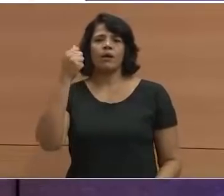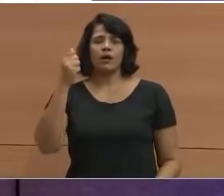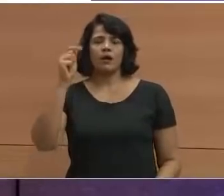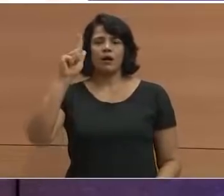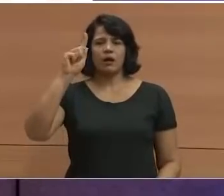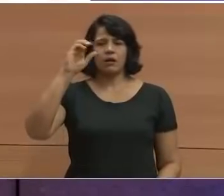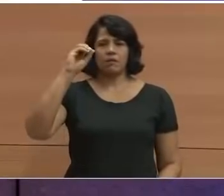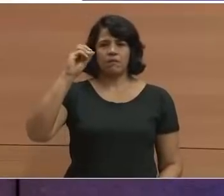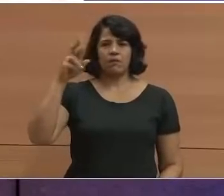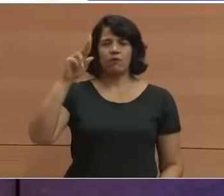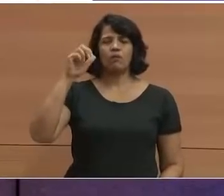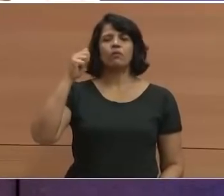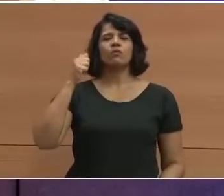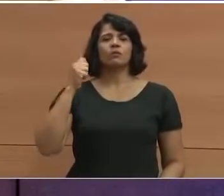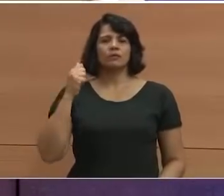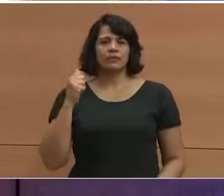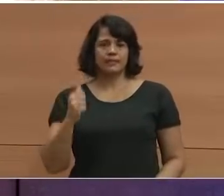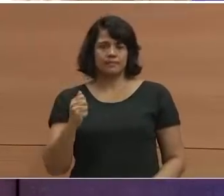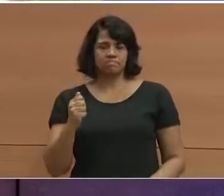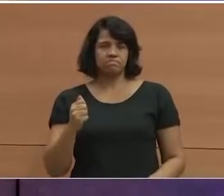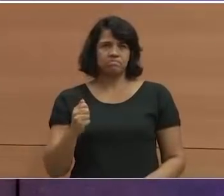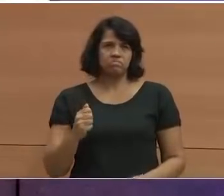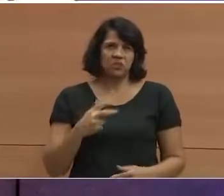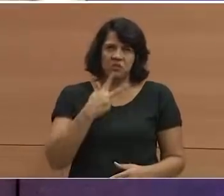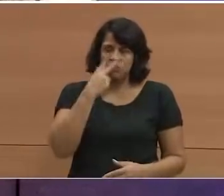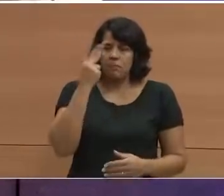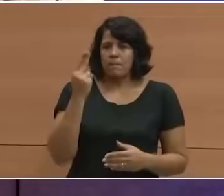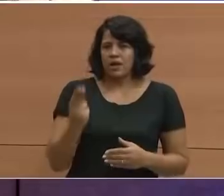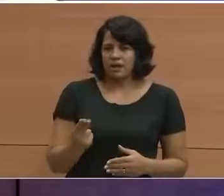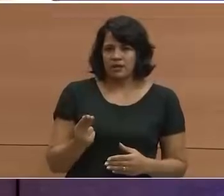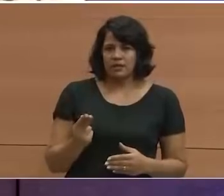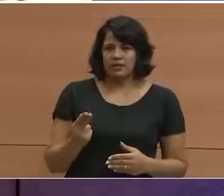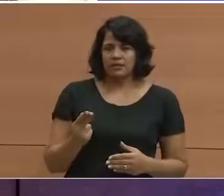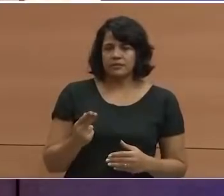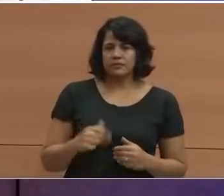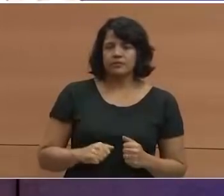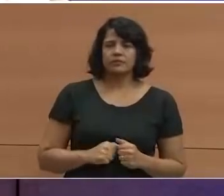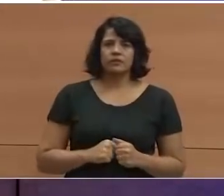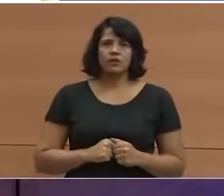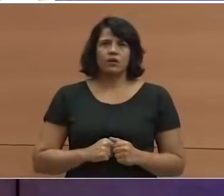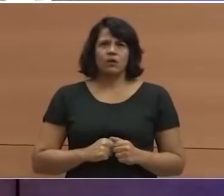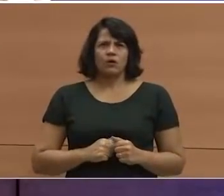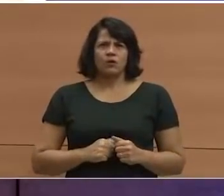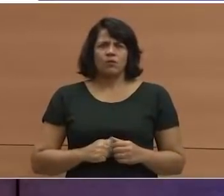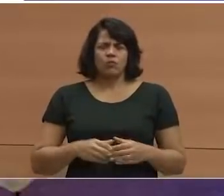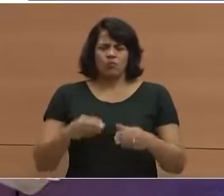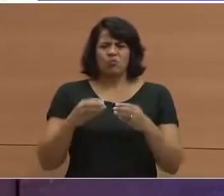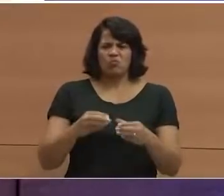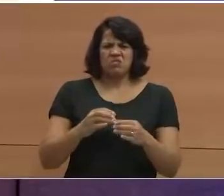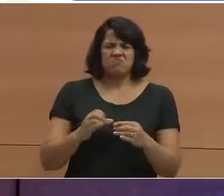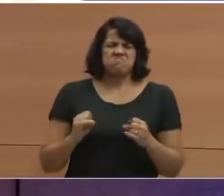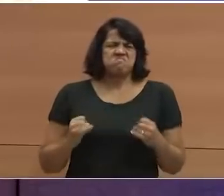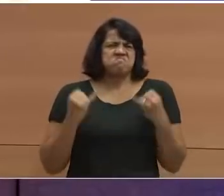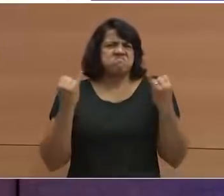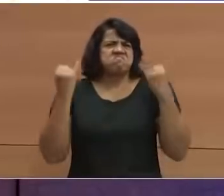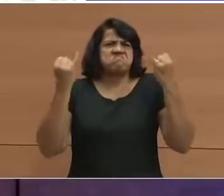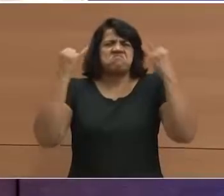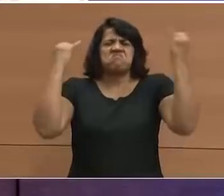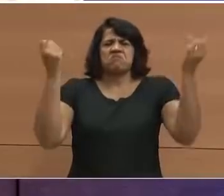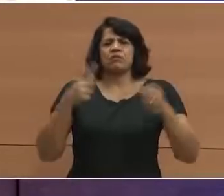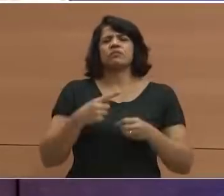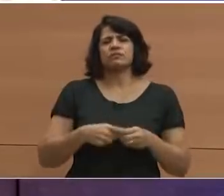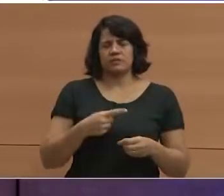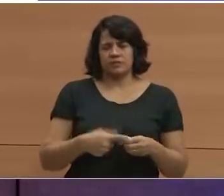seria o que nós entendemos por praça. No centro da cidade, o lugar mais importante da cidade, ali era